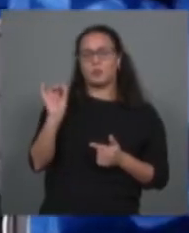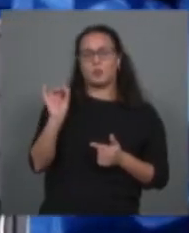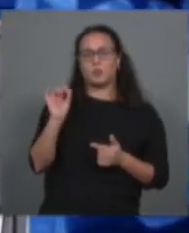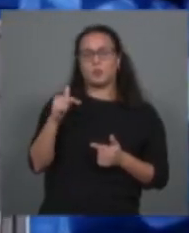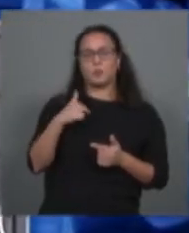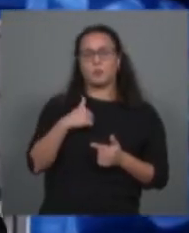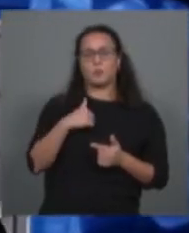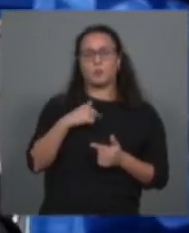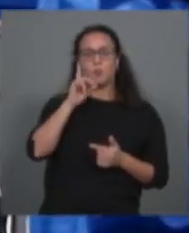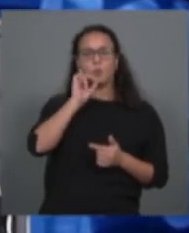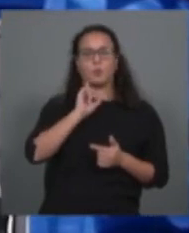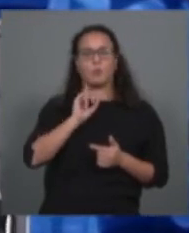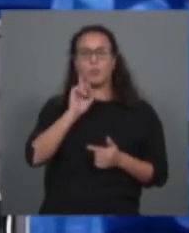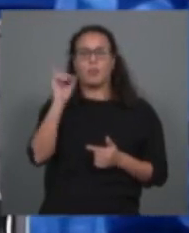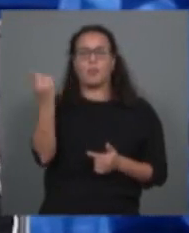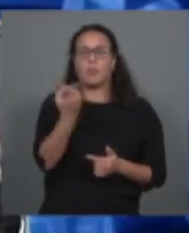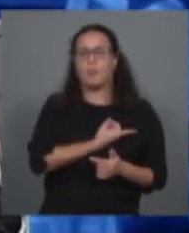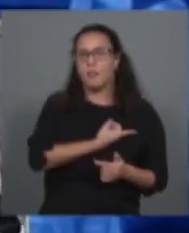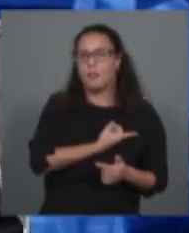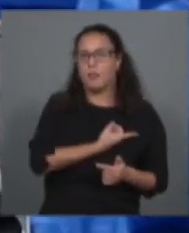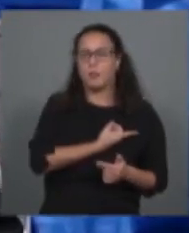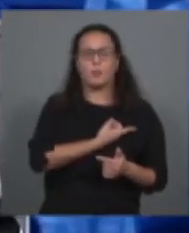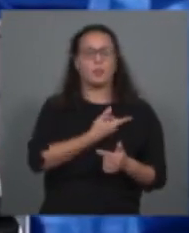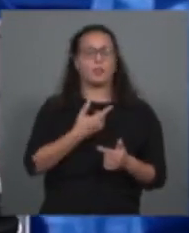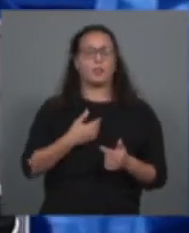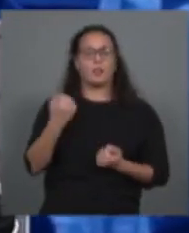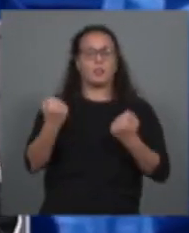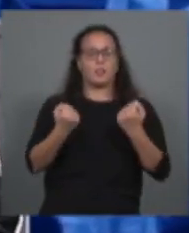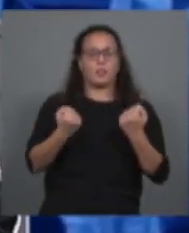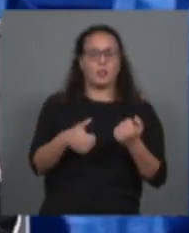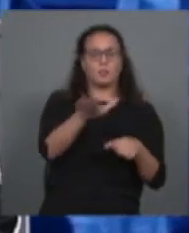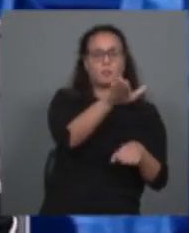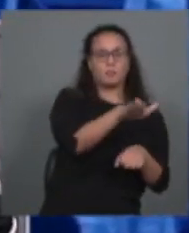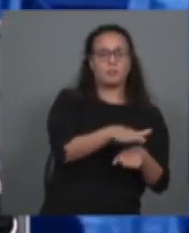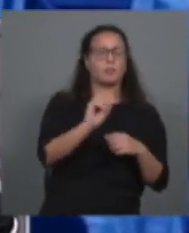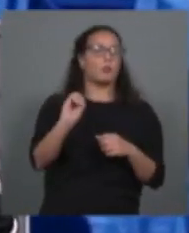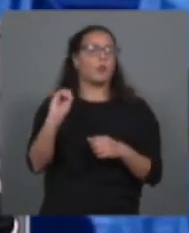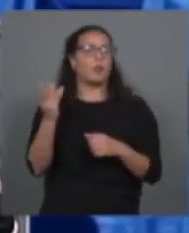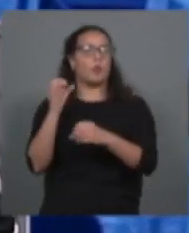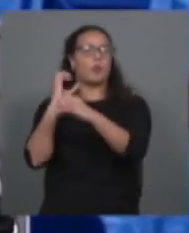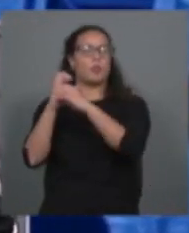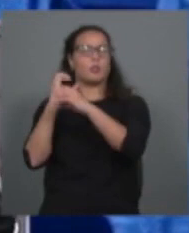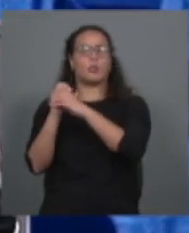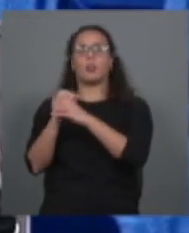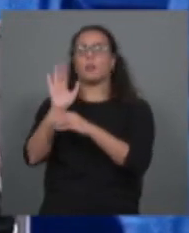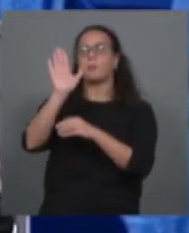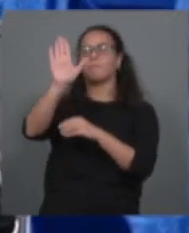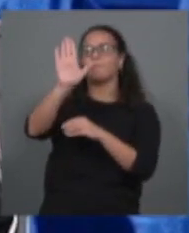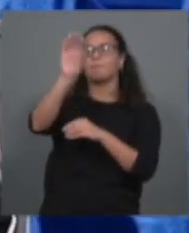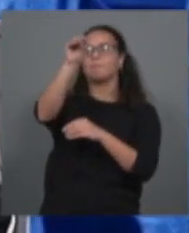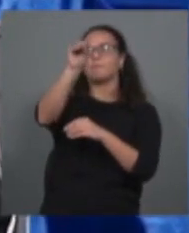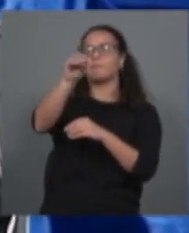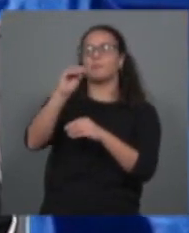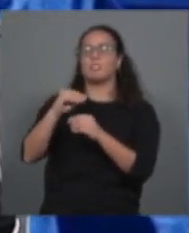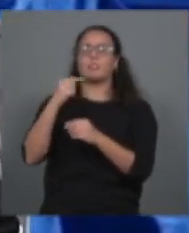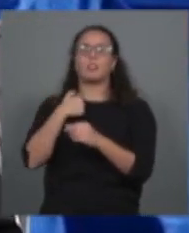é obrigada a sair do autocarro a meio do percurso. Mas saber que há opções e saber que o medo destas pessoas, que esta ansiedade, que